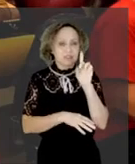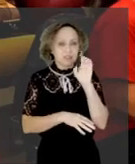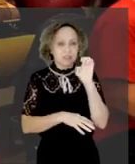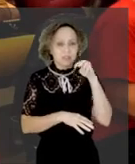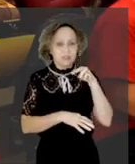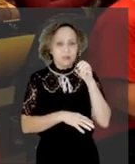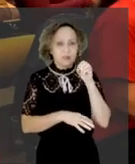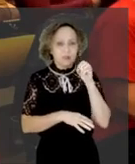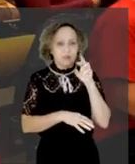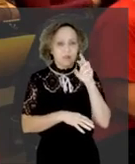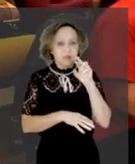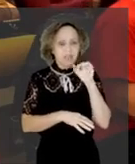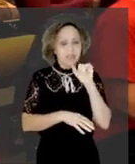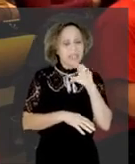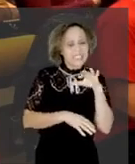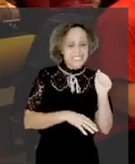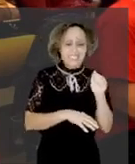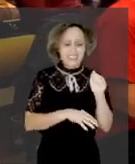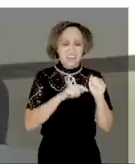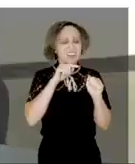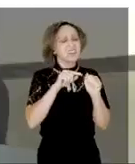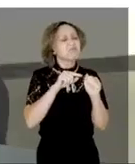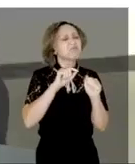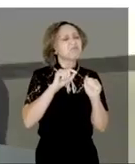Democracia é ter comida na mesa.